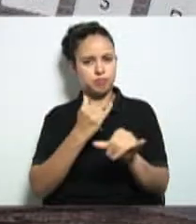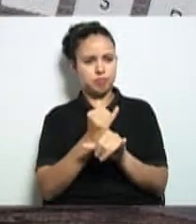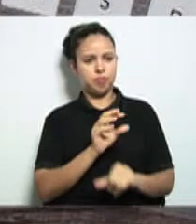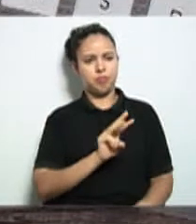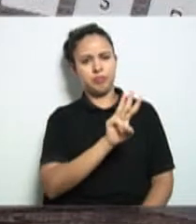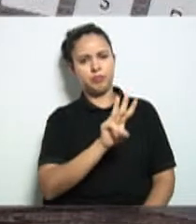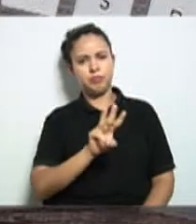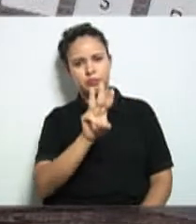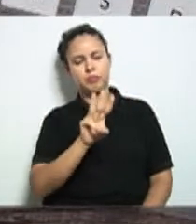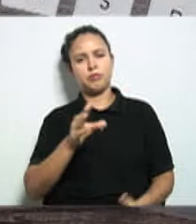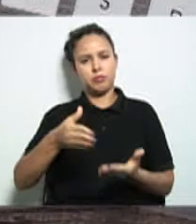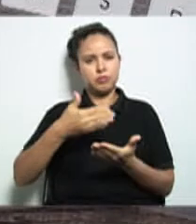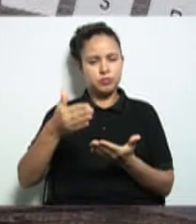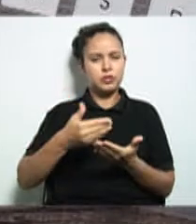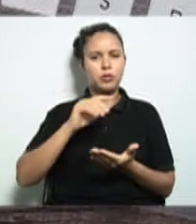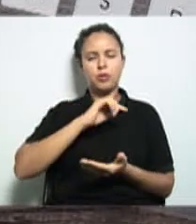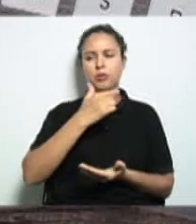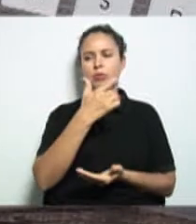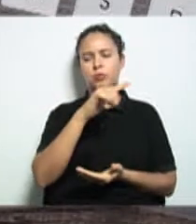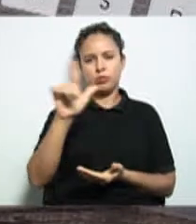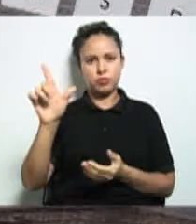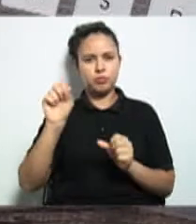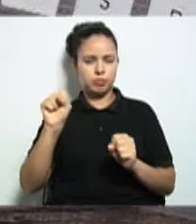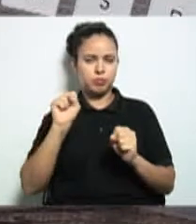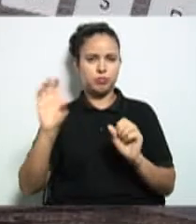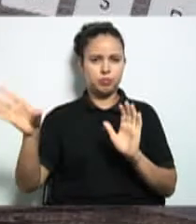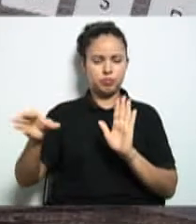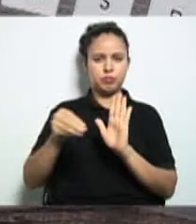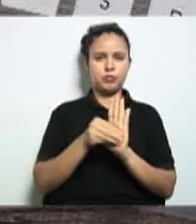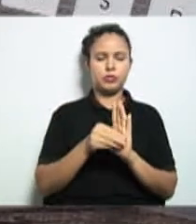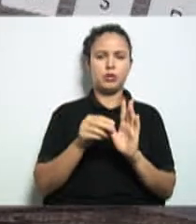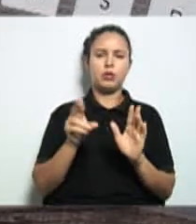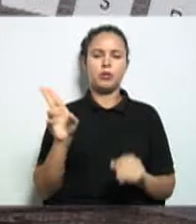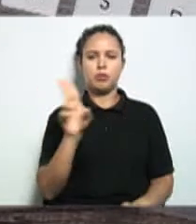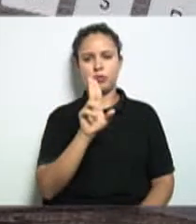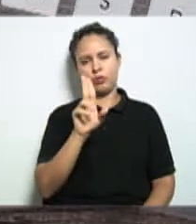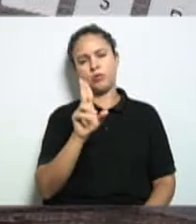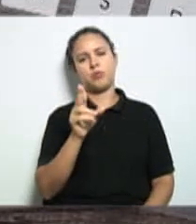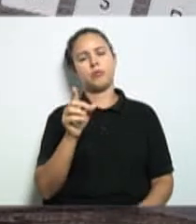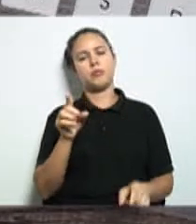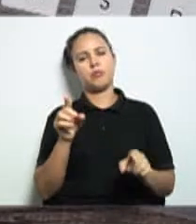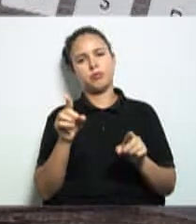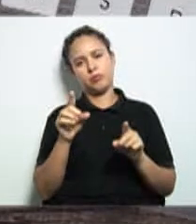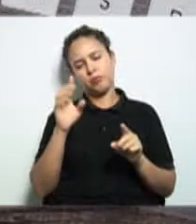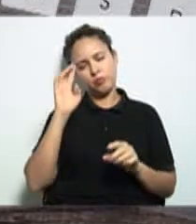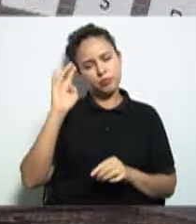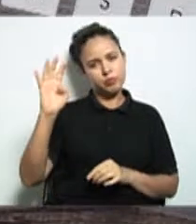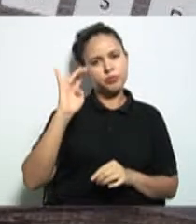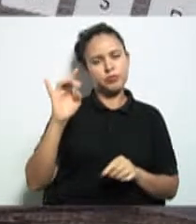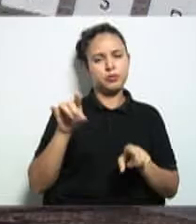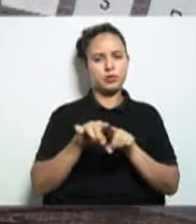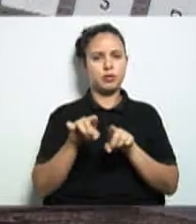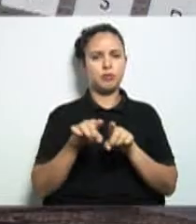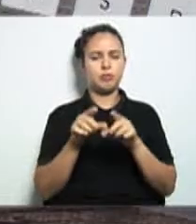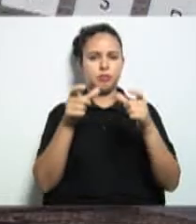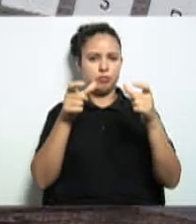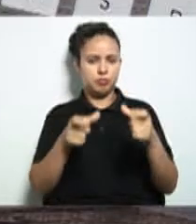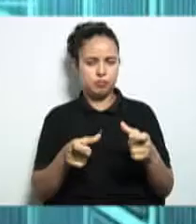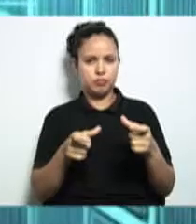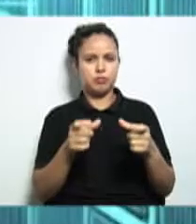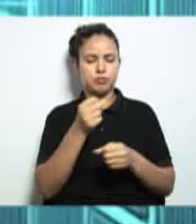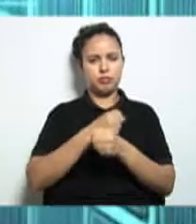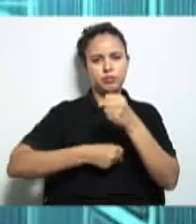sites, revistas e outros, que devem ter nome e sobrenome do autor, cidade, editora e